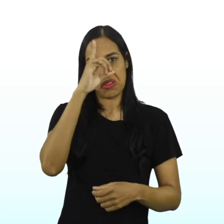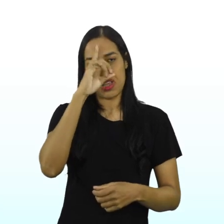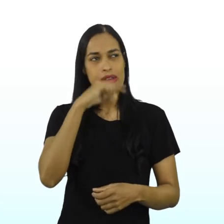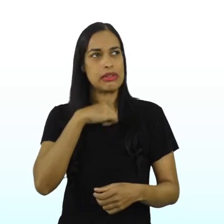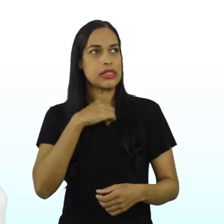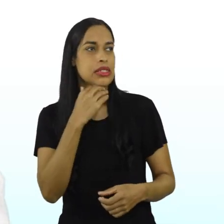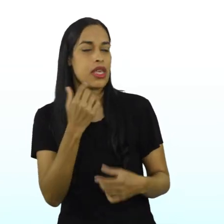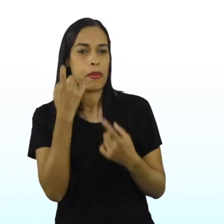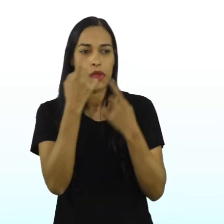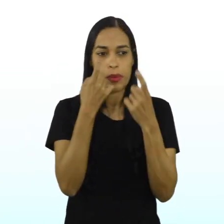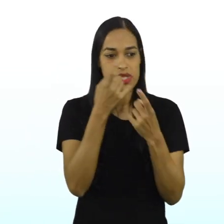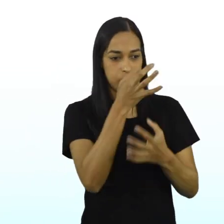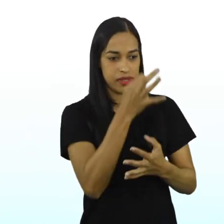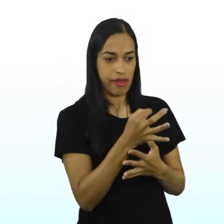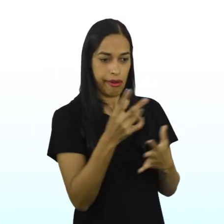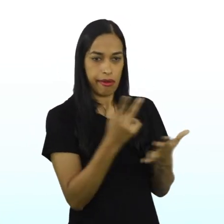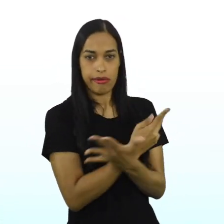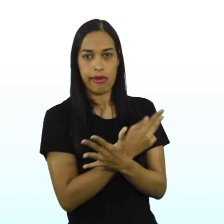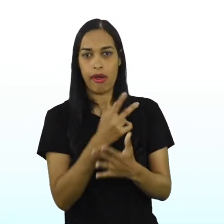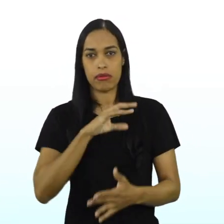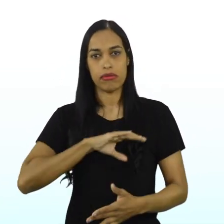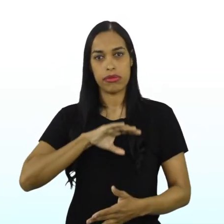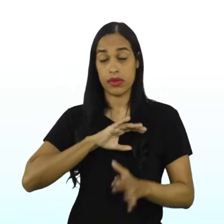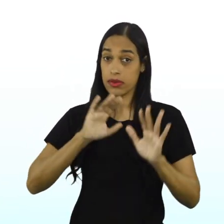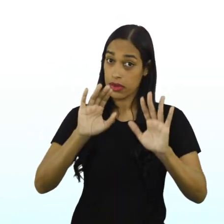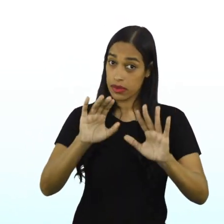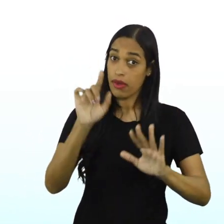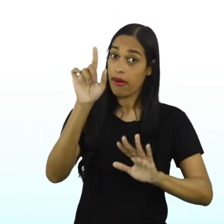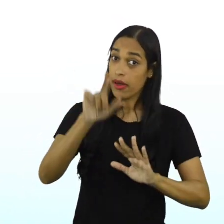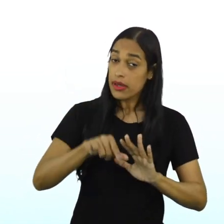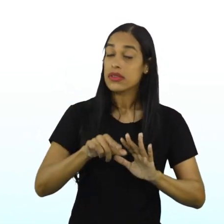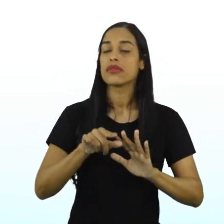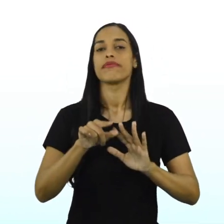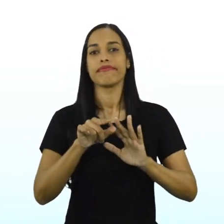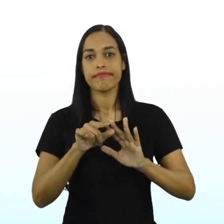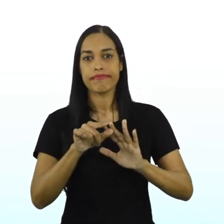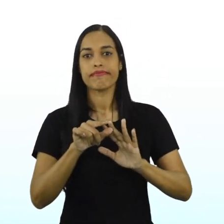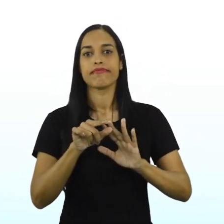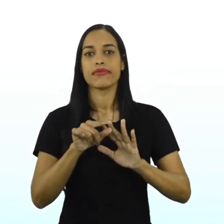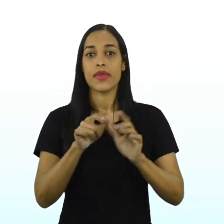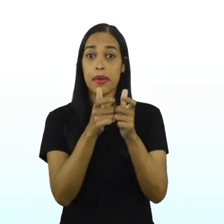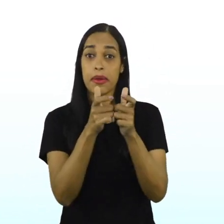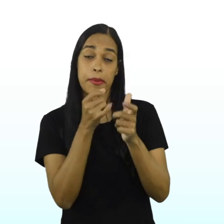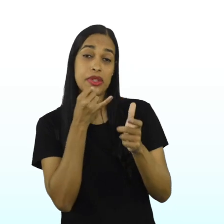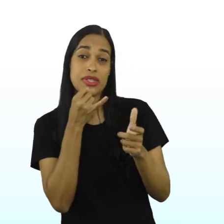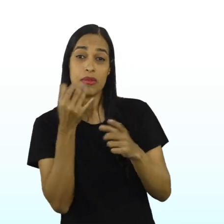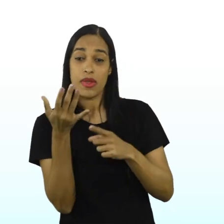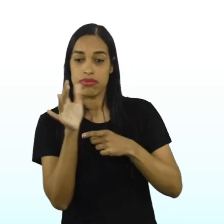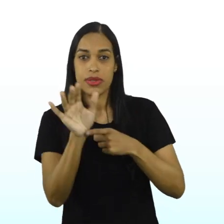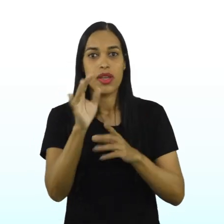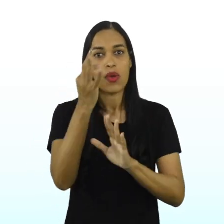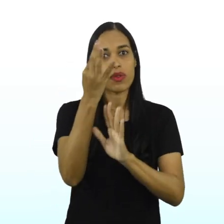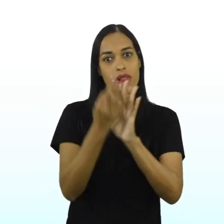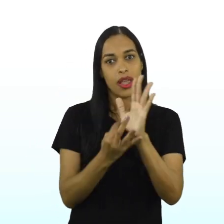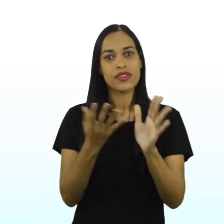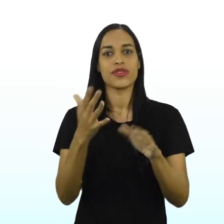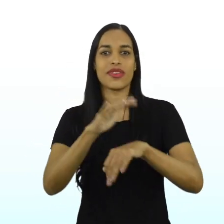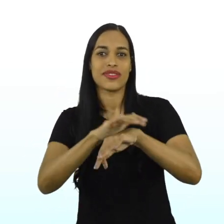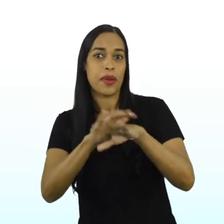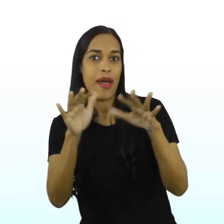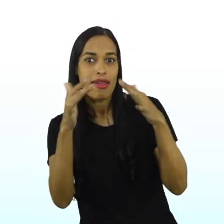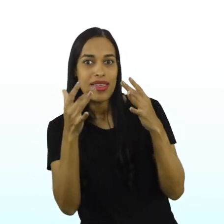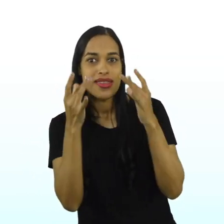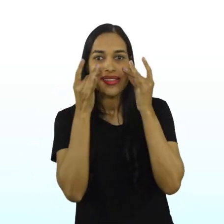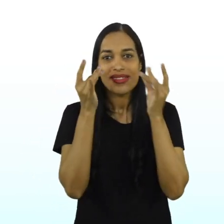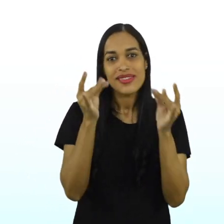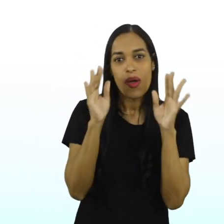a preocupação do certo e do errado. Isso é uma forma, né, de dar uma expressividade maior ao texto e chamar a atenção e